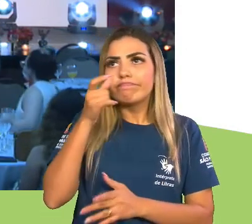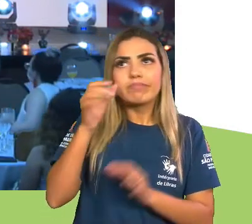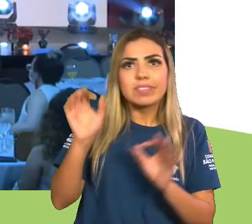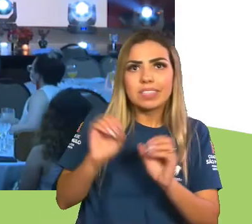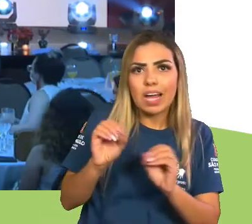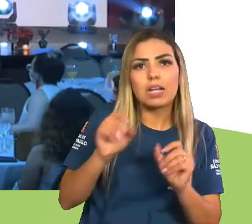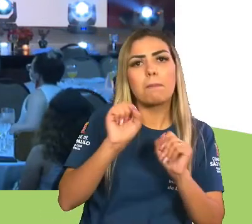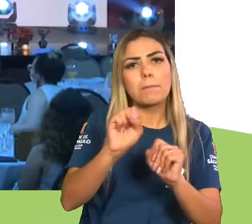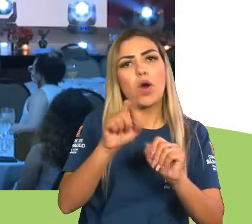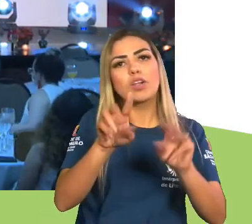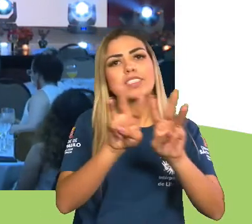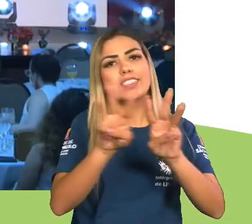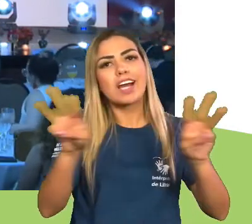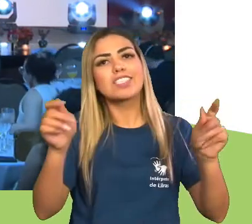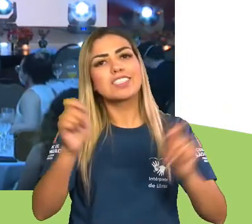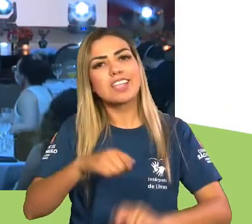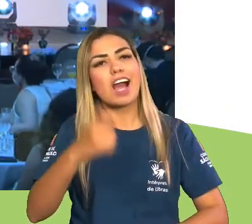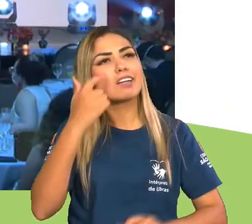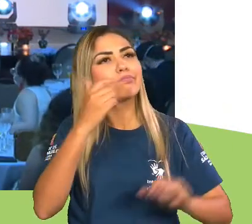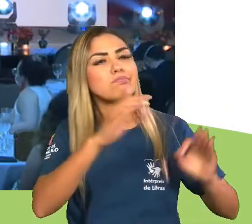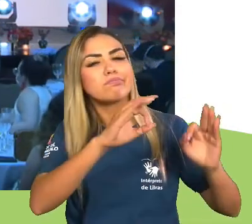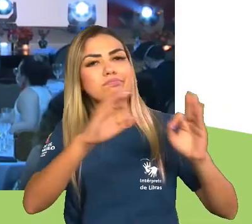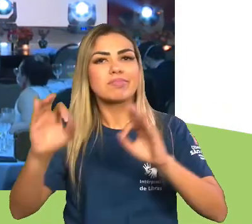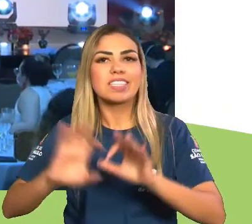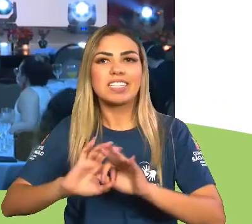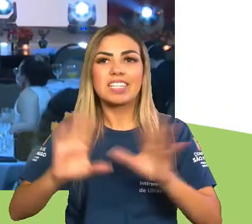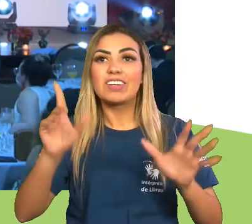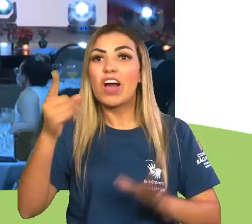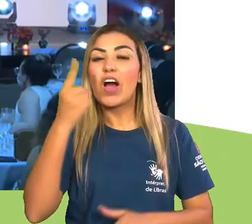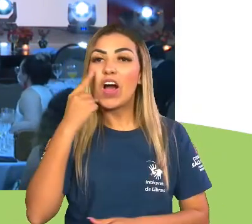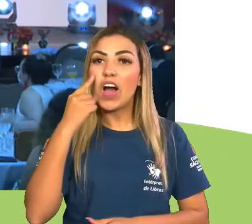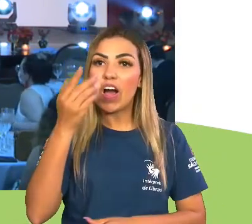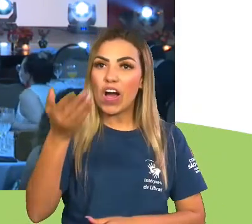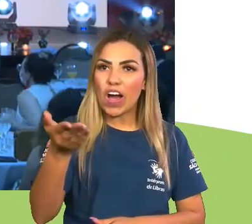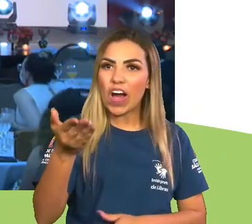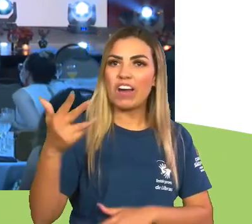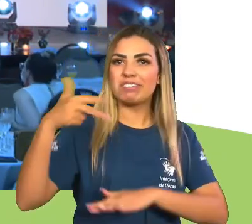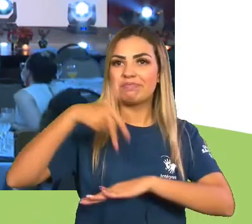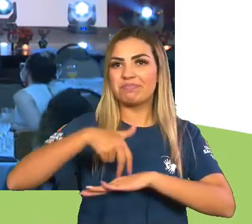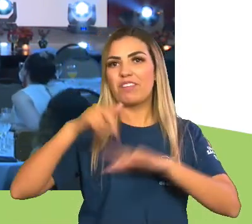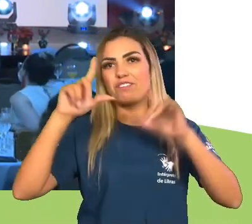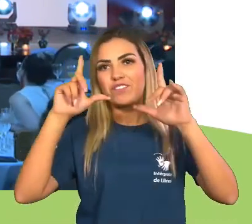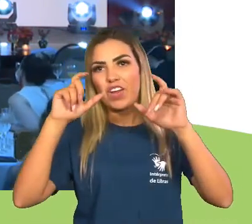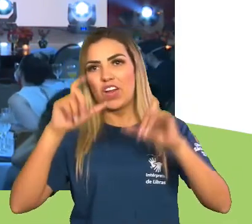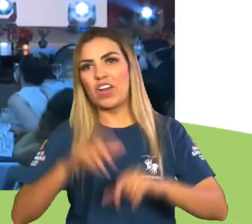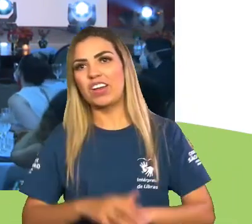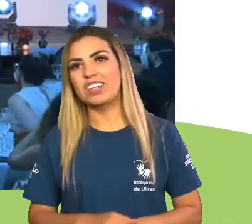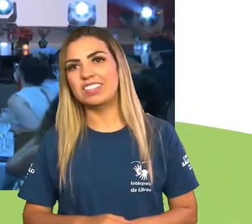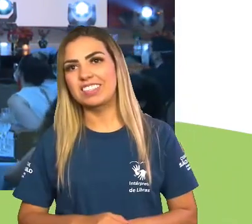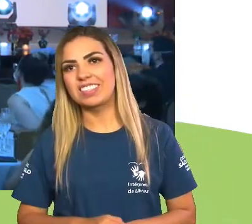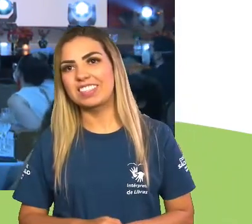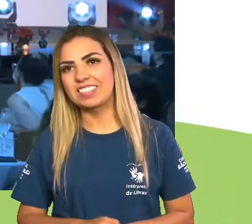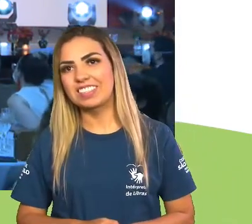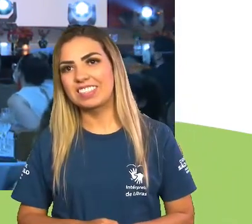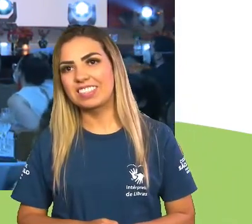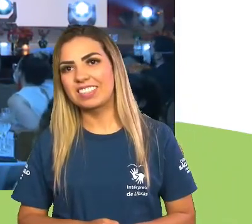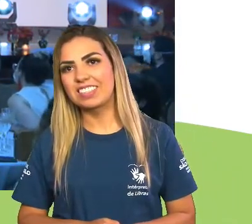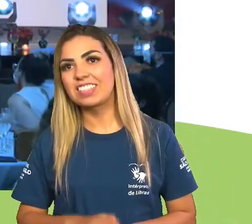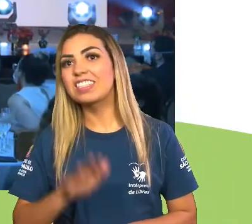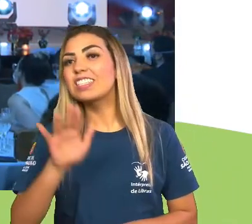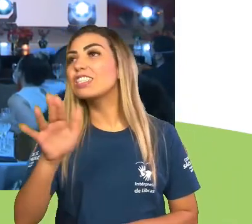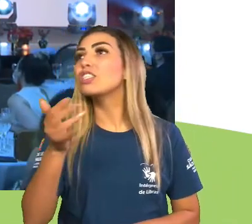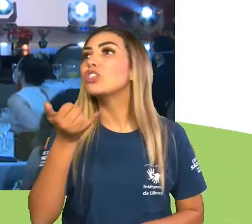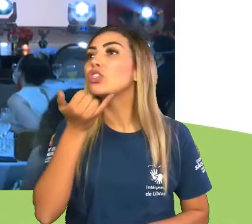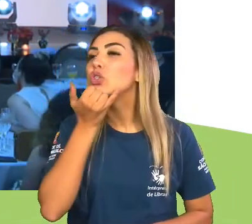no site que está tudo lá. Temos agora Carlinhos Brown por aqui para tirar foto. Por favor. Gente, eu vou